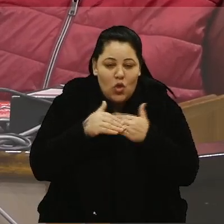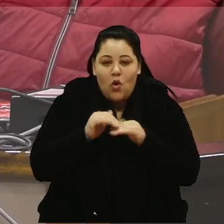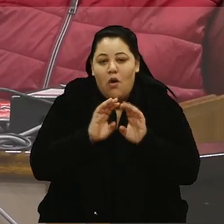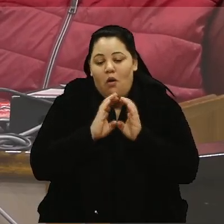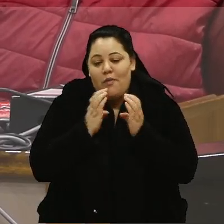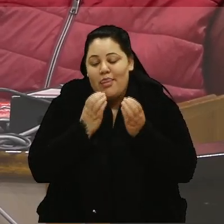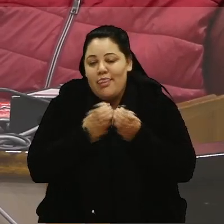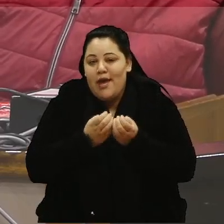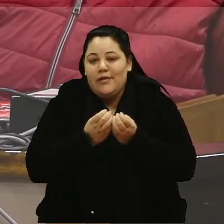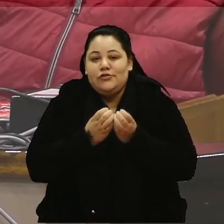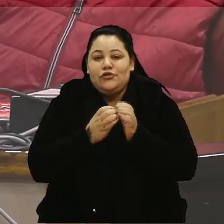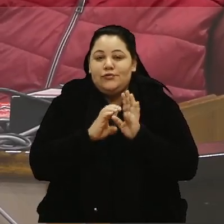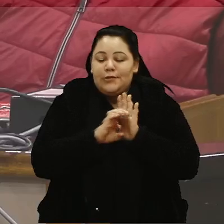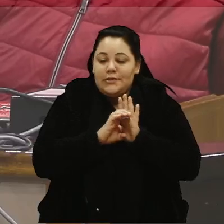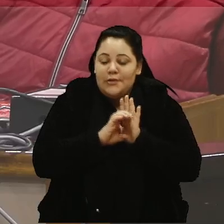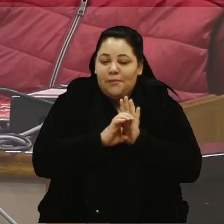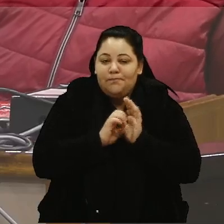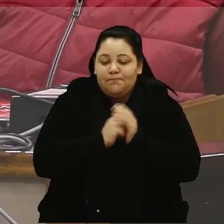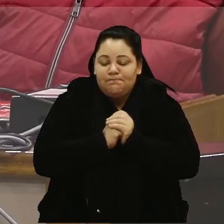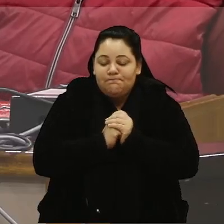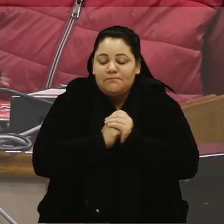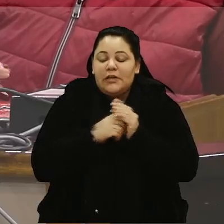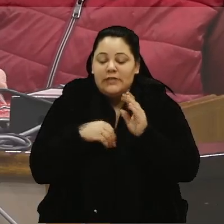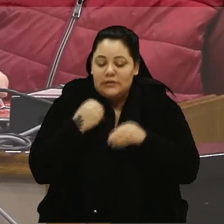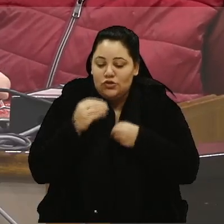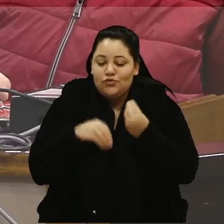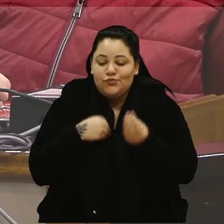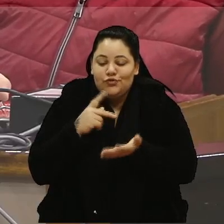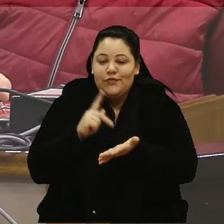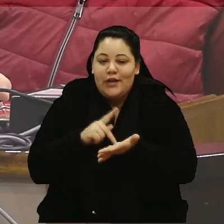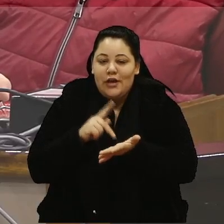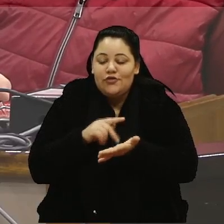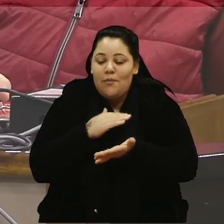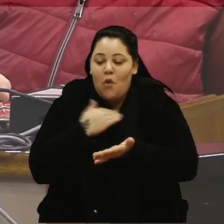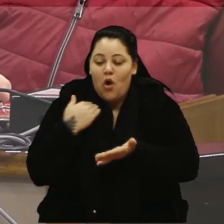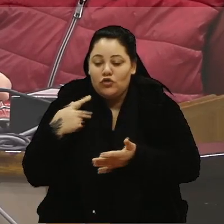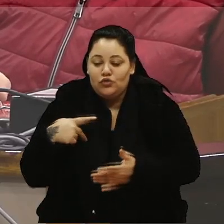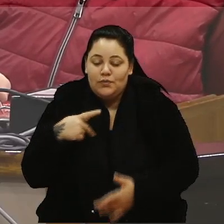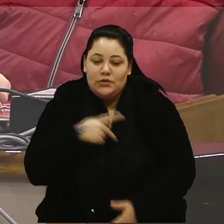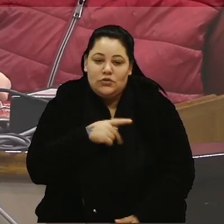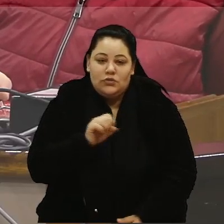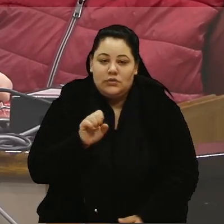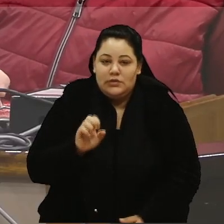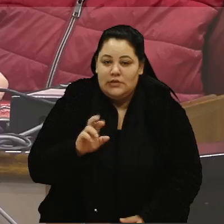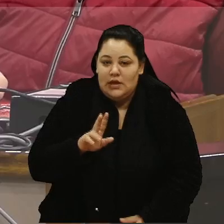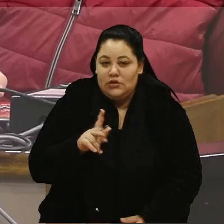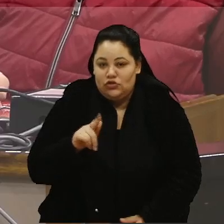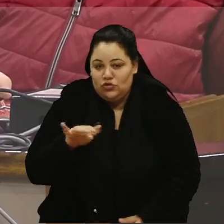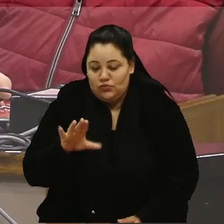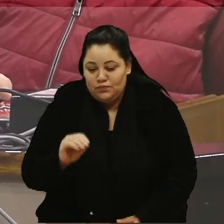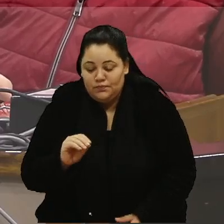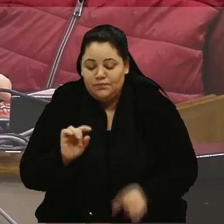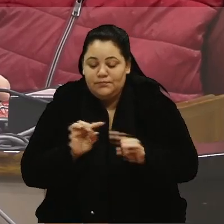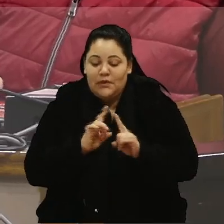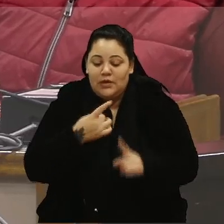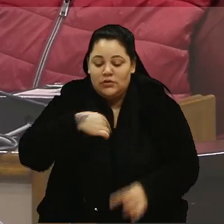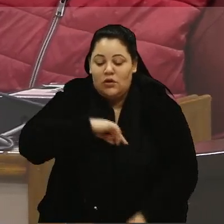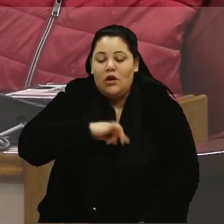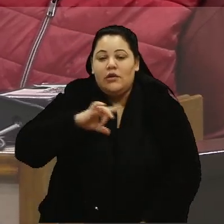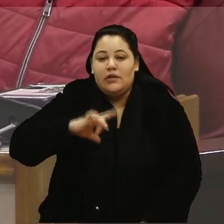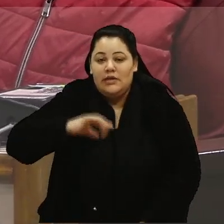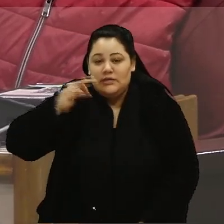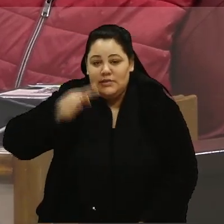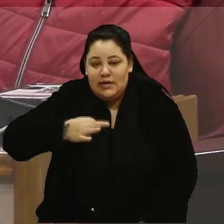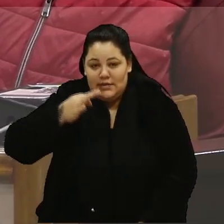sente profundamente o passamento do pastor Sérgio Carvinho. Mas nós consolamos na certeza de que o pastor